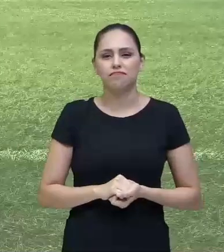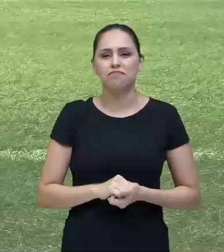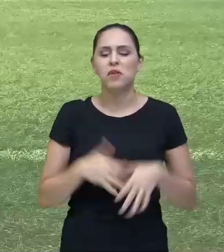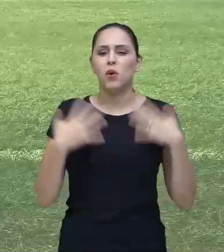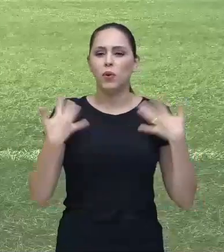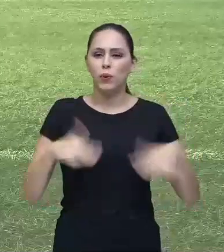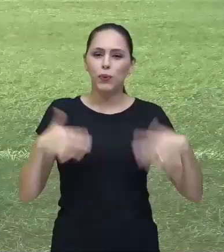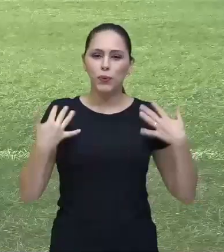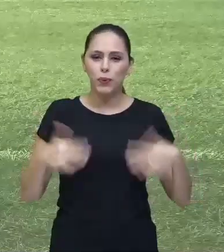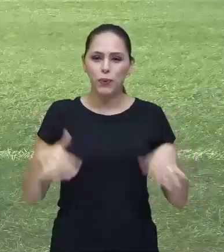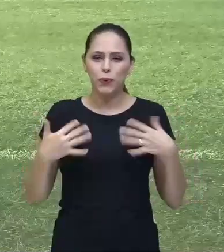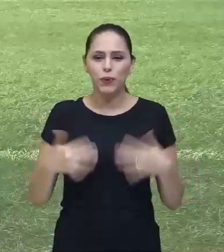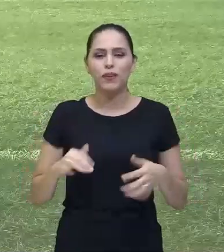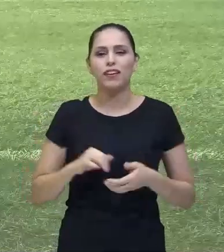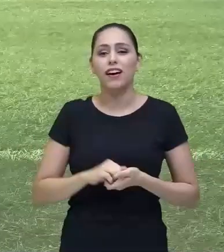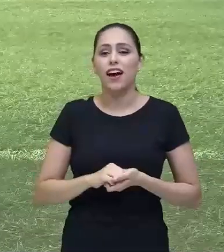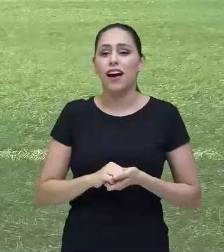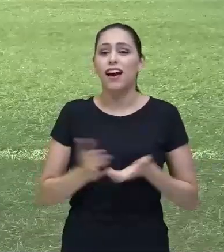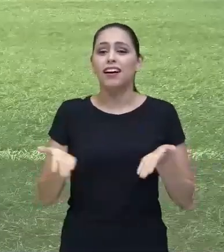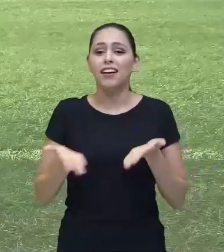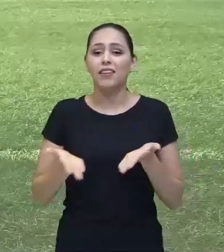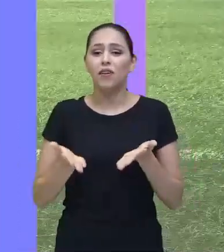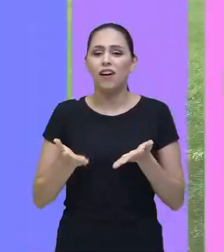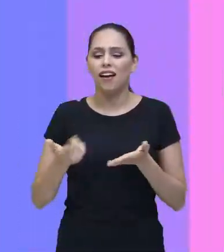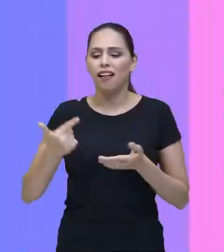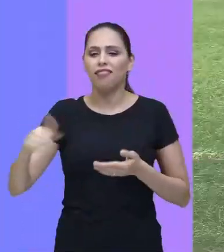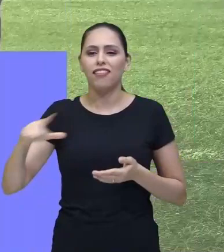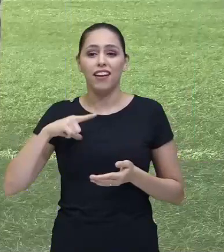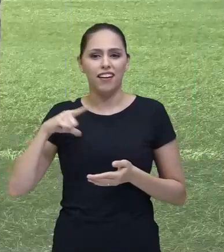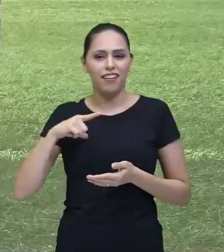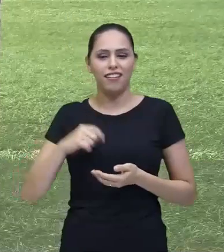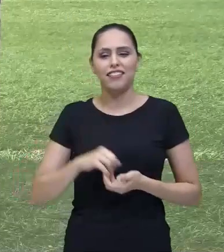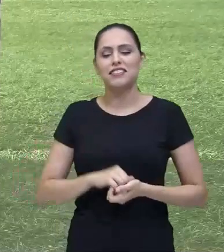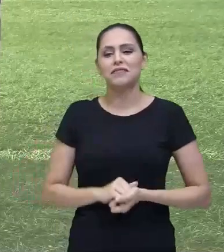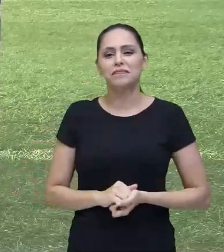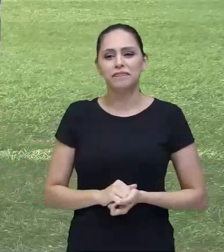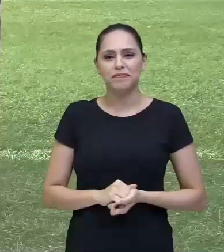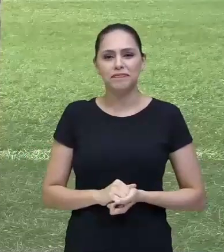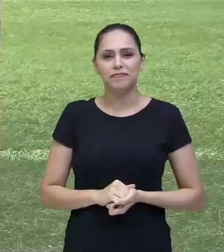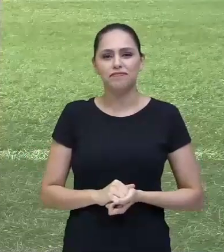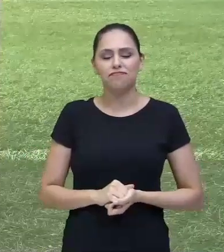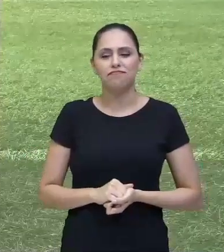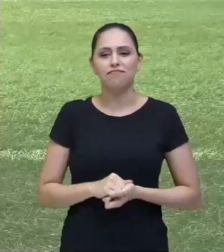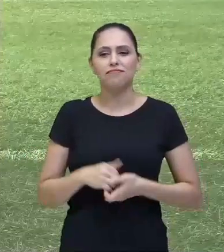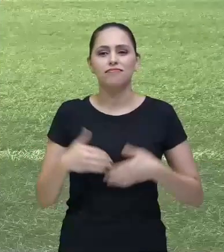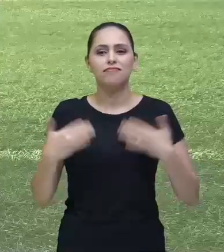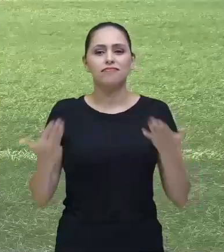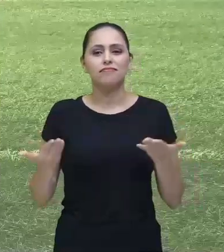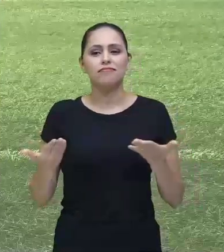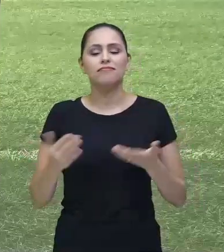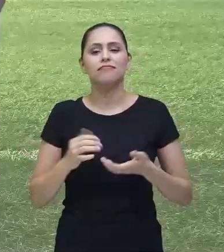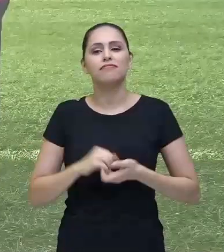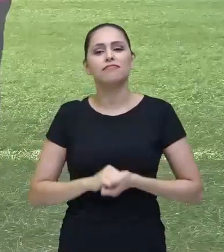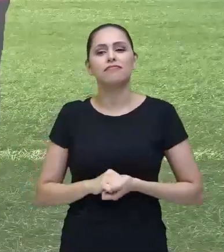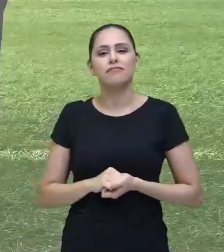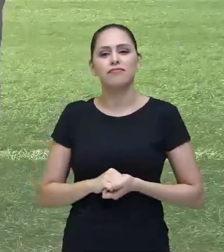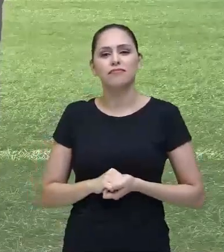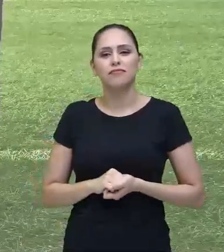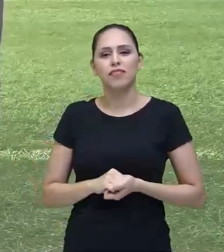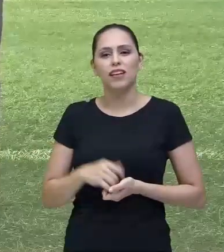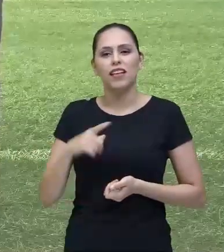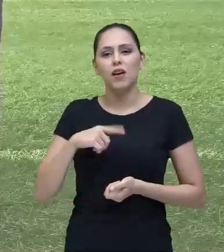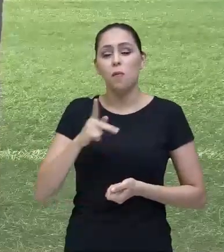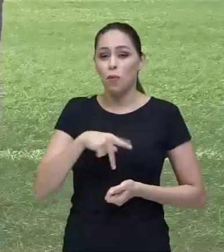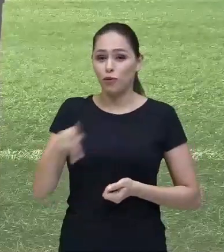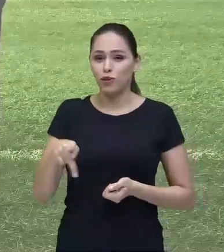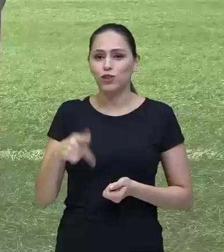Caramba! Agora... vamos para a nossa próxima prova. Então, para a nossa próxima prova, mais uma vez, professor William, agora a gente